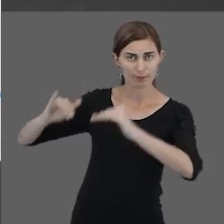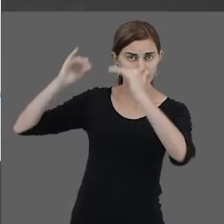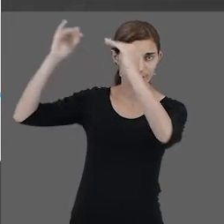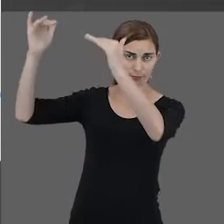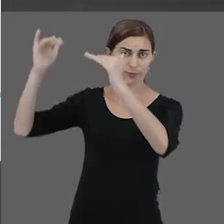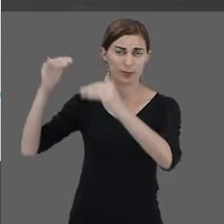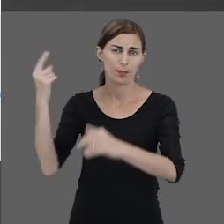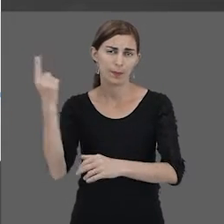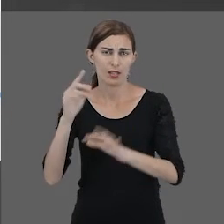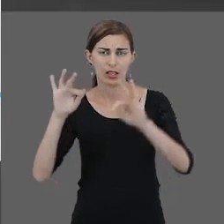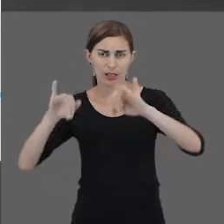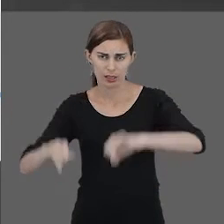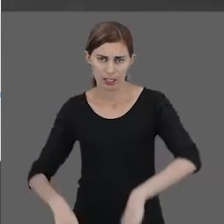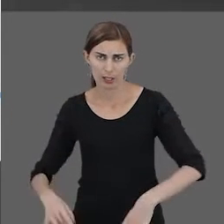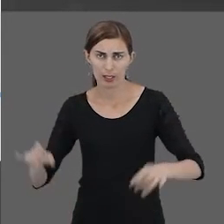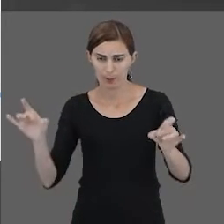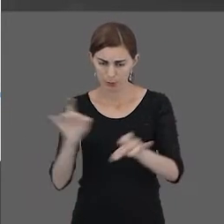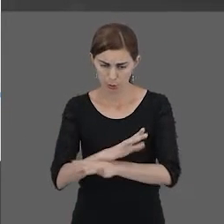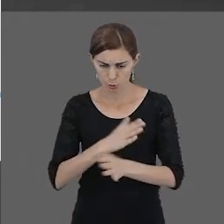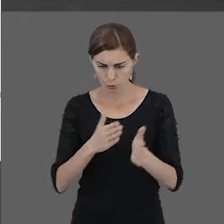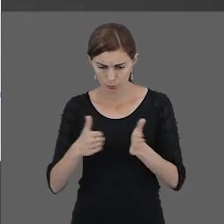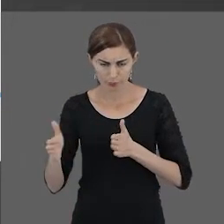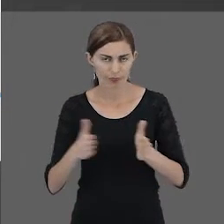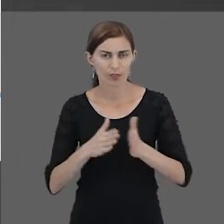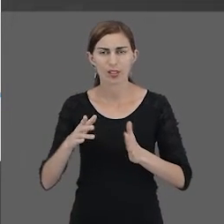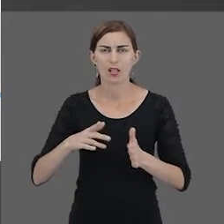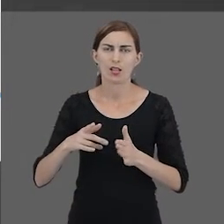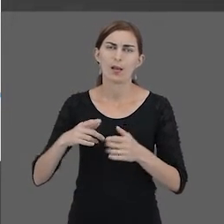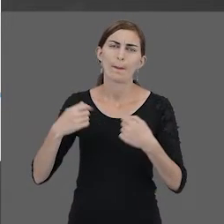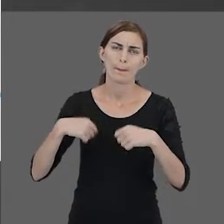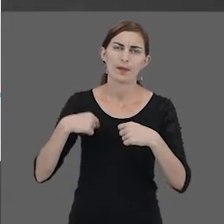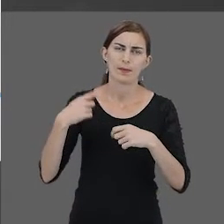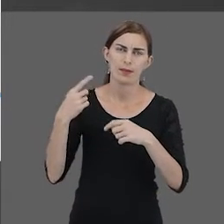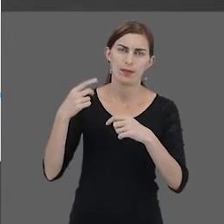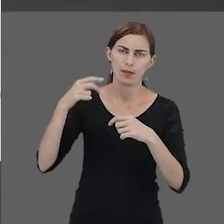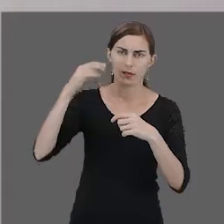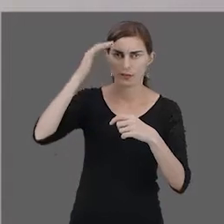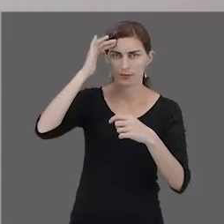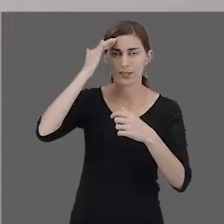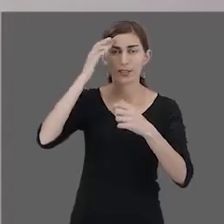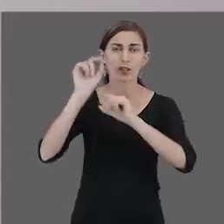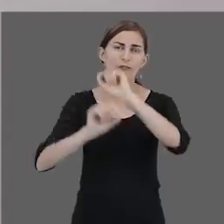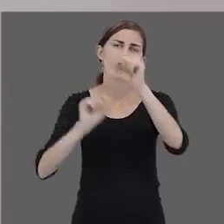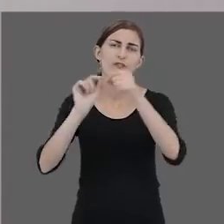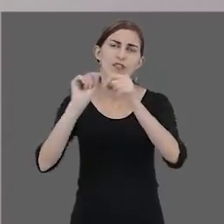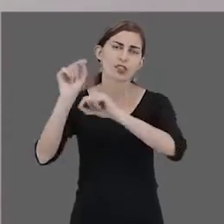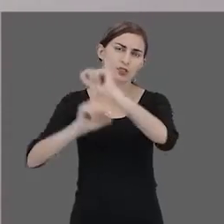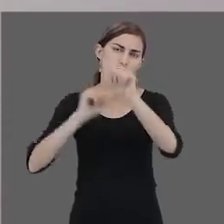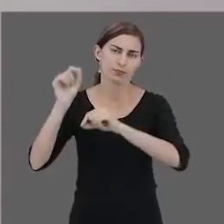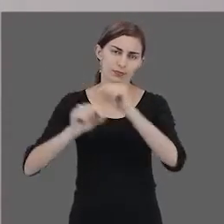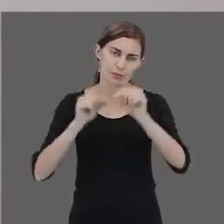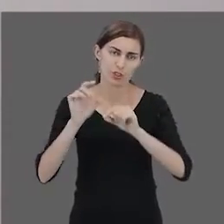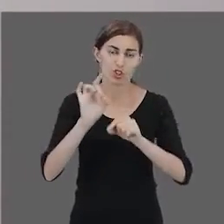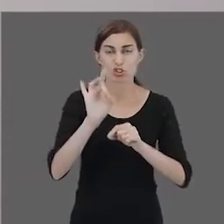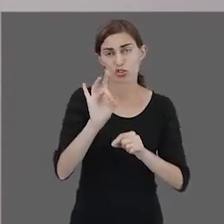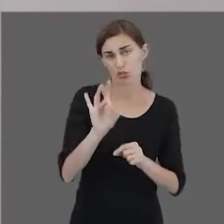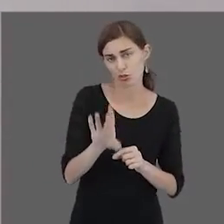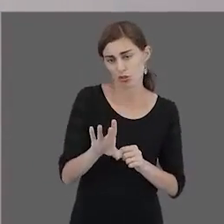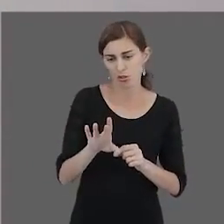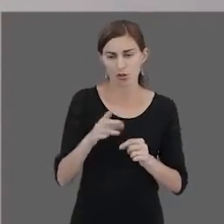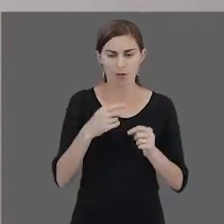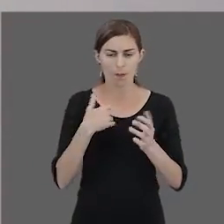após o término do referido prazo para que sejam tomadas as providências cabíveis. Então, gente, não é só